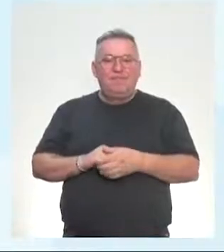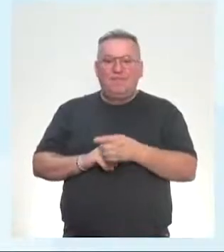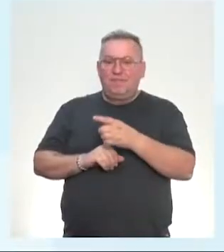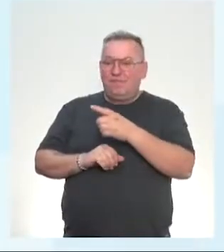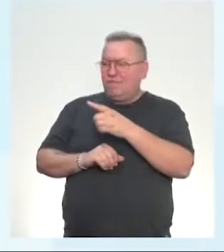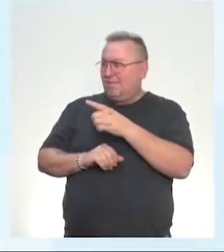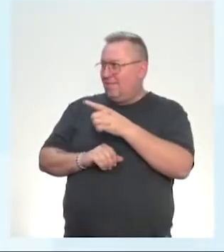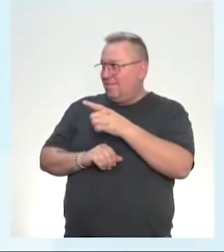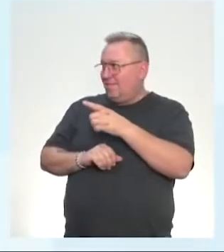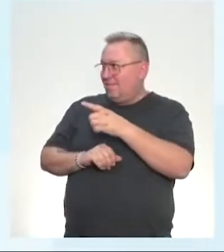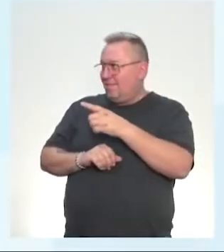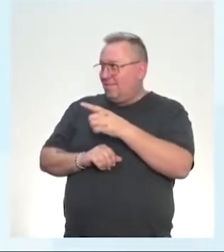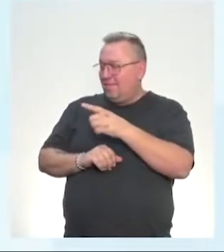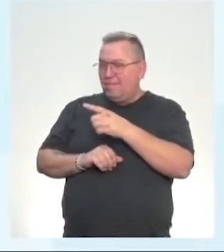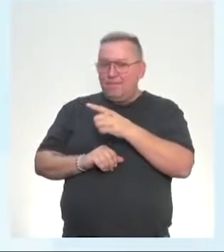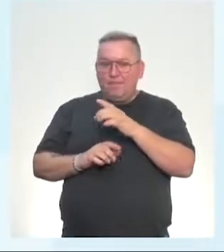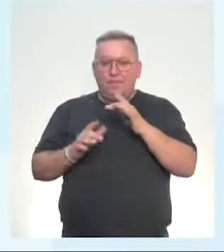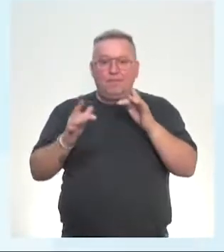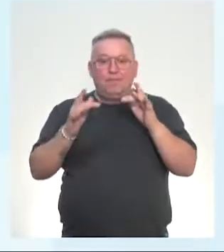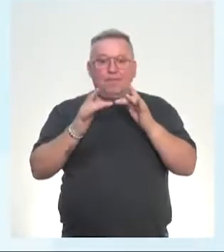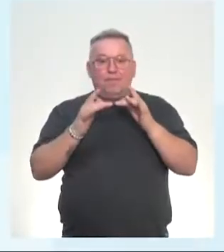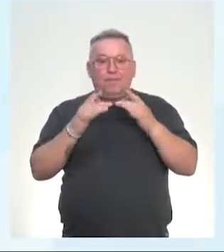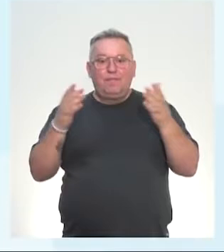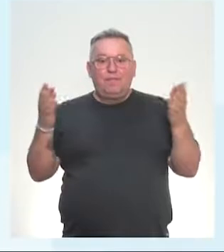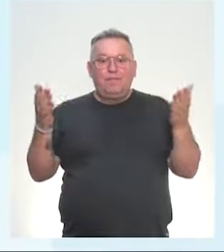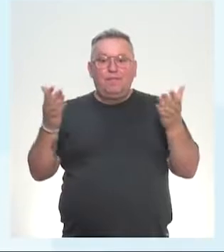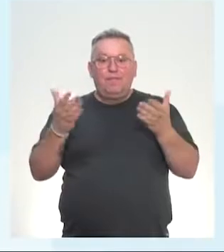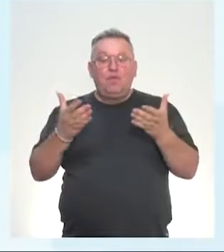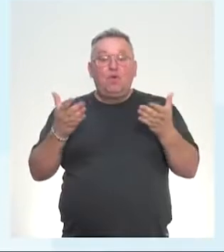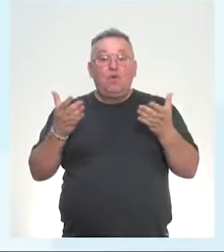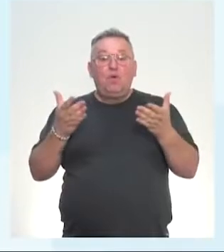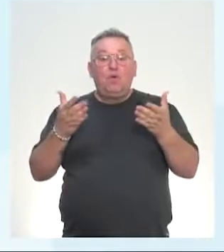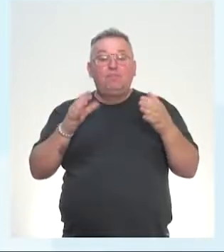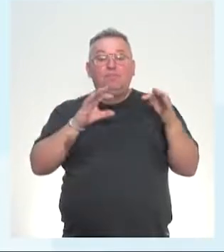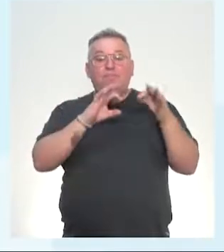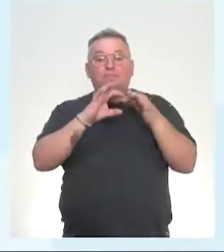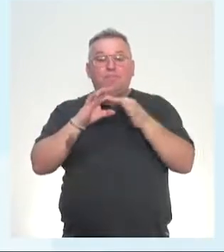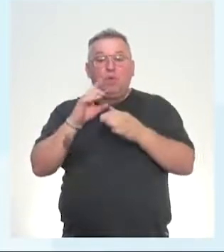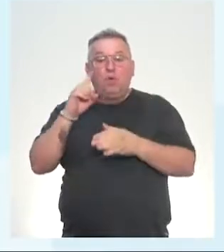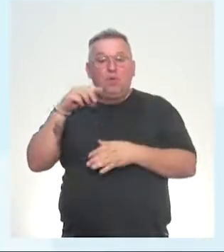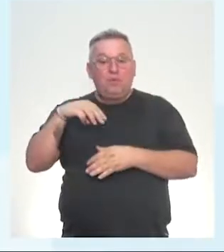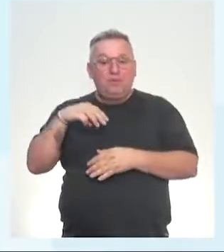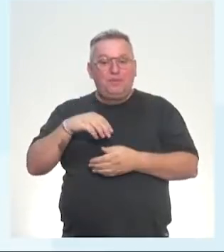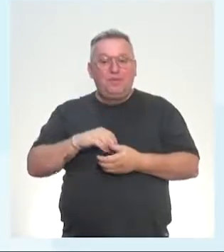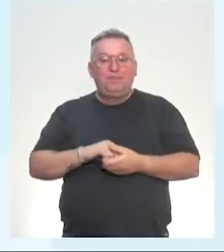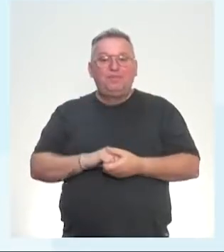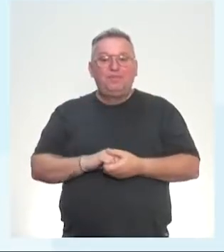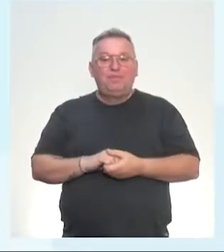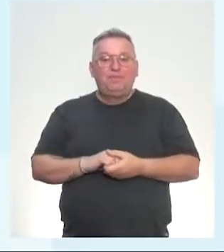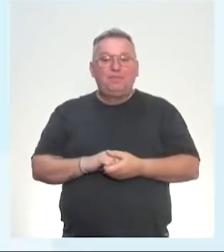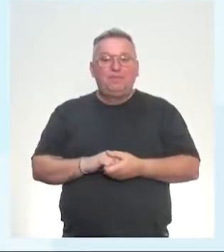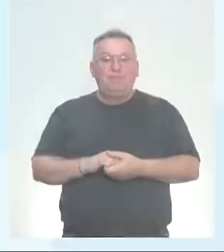essa imagem, relacione a imagem ao nosso contexto, ao momento atual. 1 minuto.